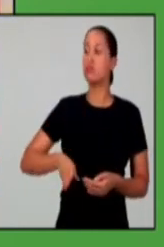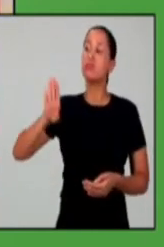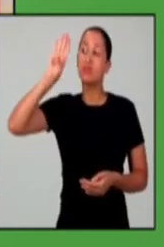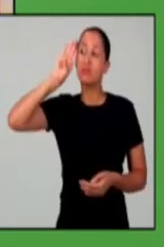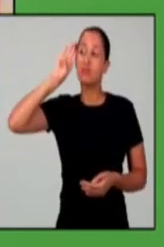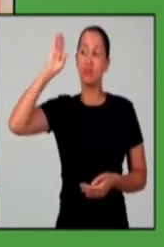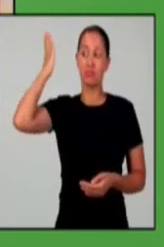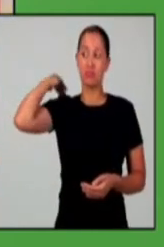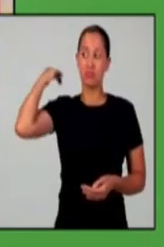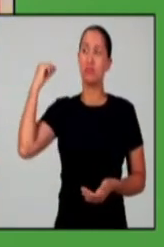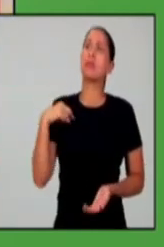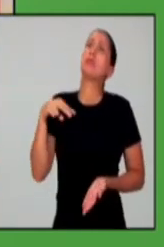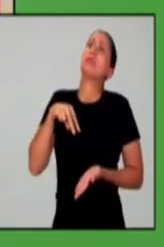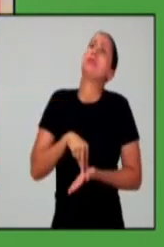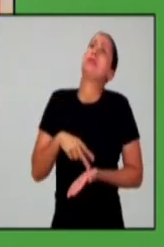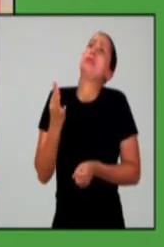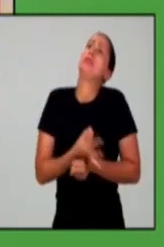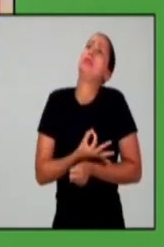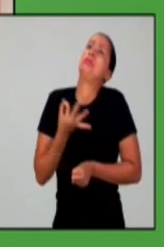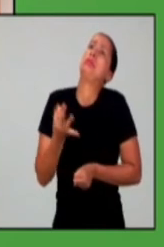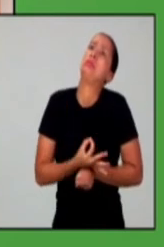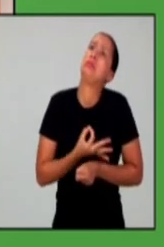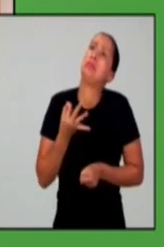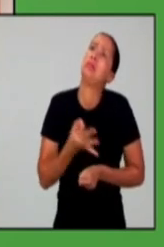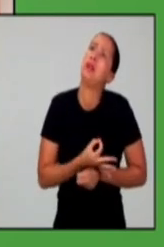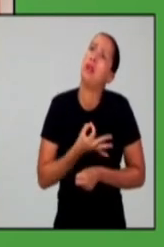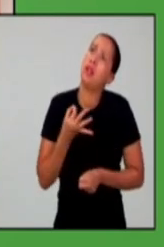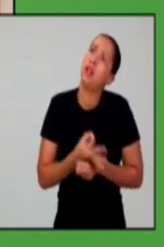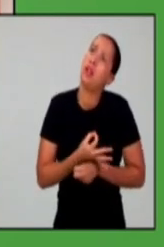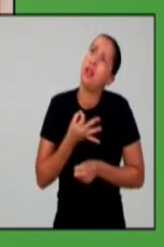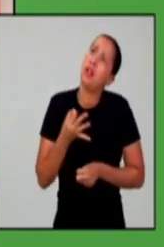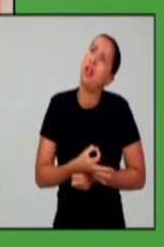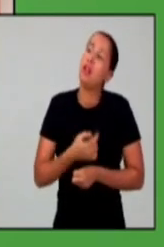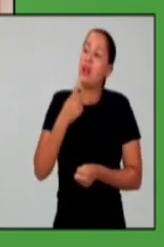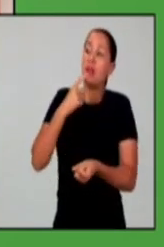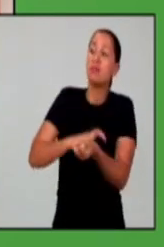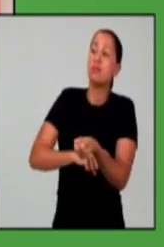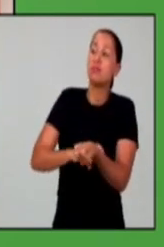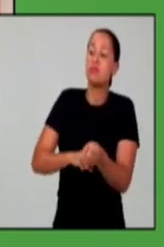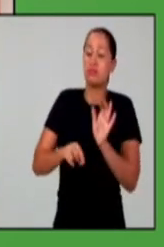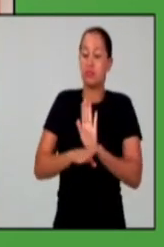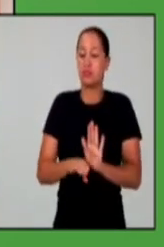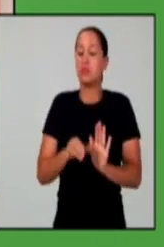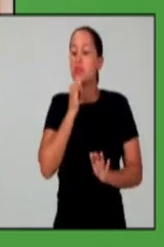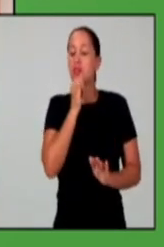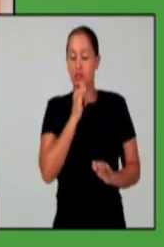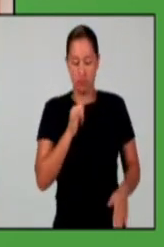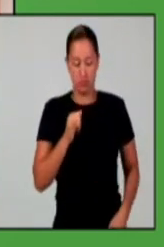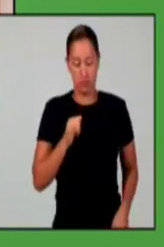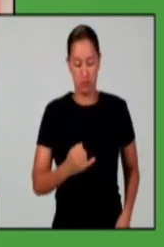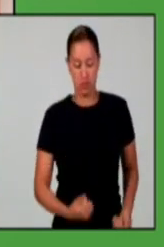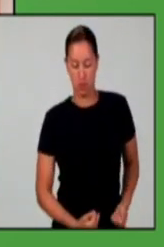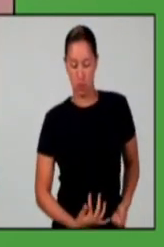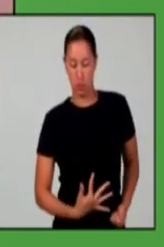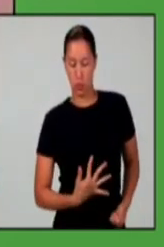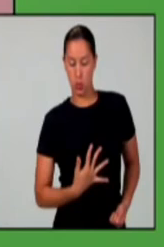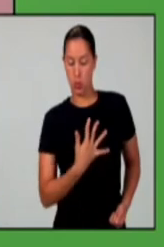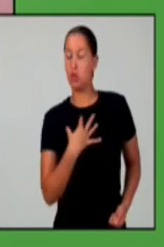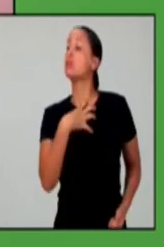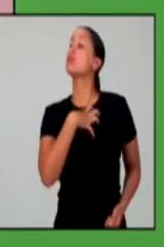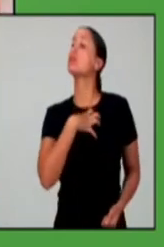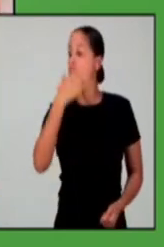exército, eu tinha que ficar em pé durante muito tempo. Aí arranjei um jeito de ajudar o sangue a subir das pernas para o coração. Sabe o que eu fazia?